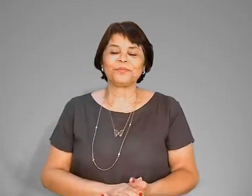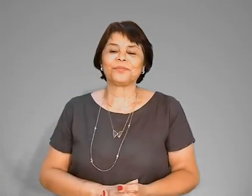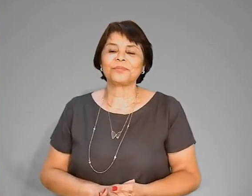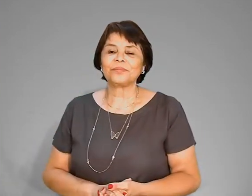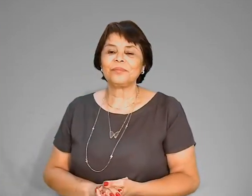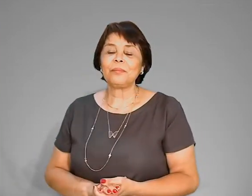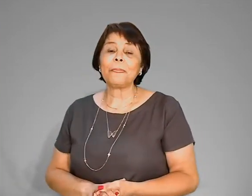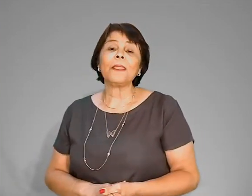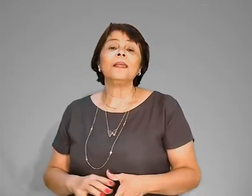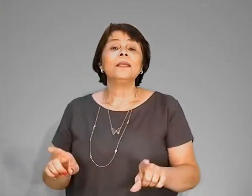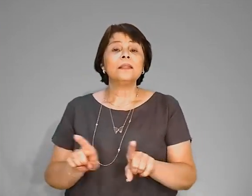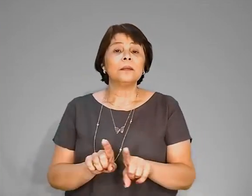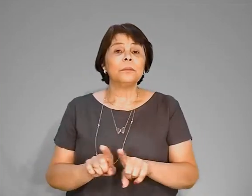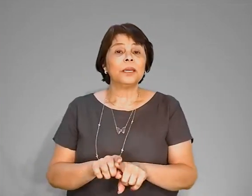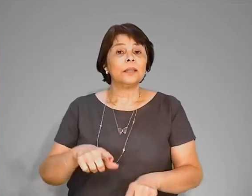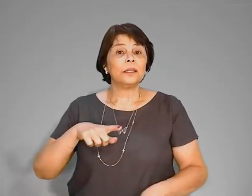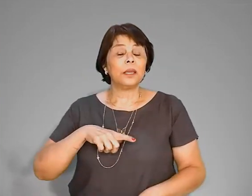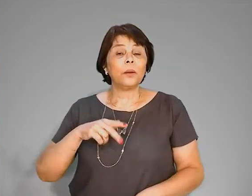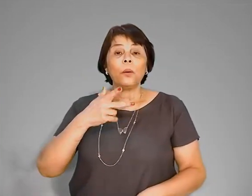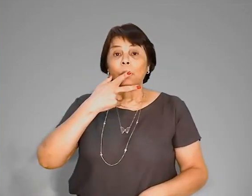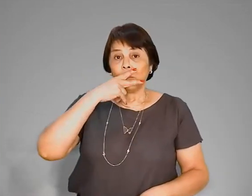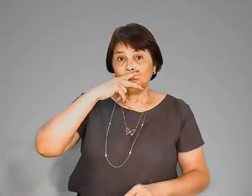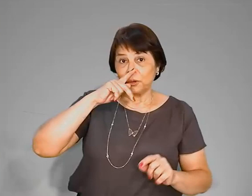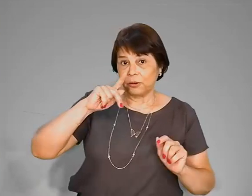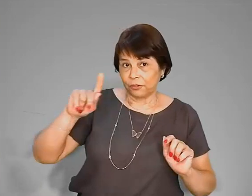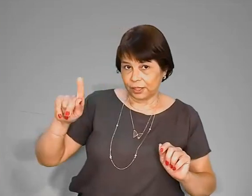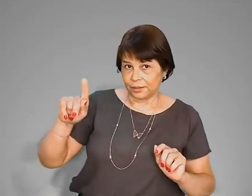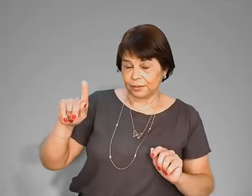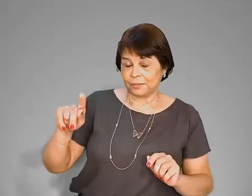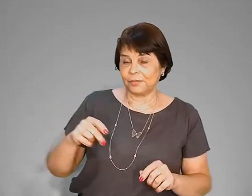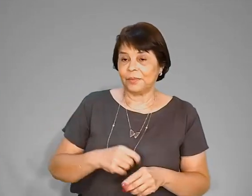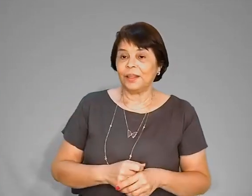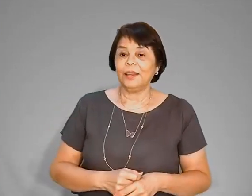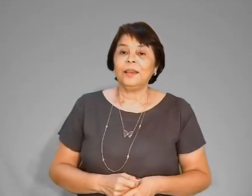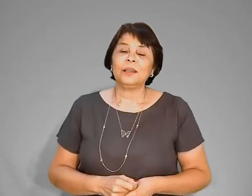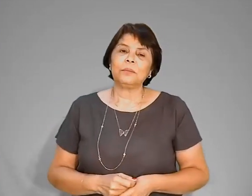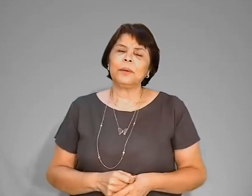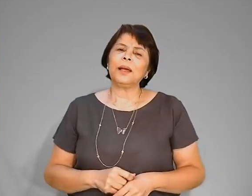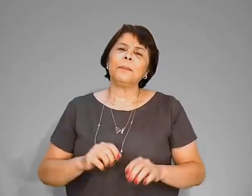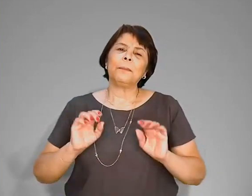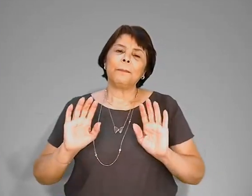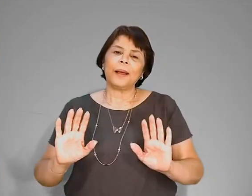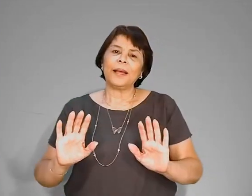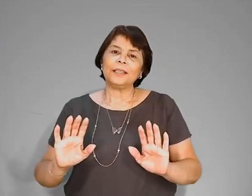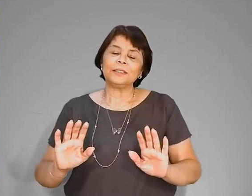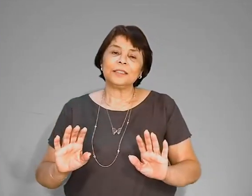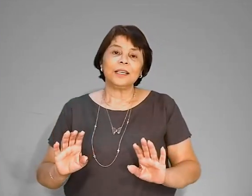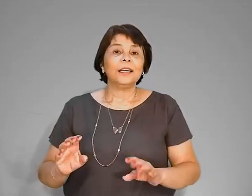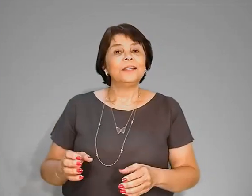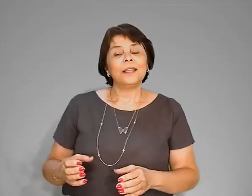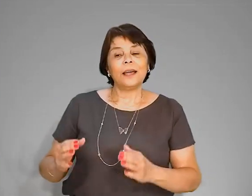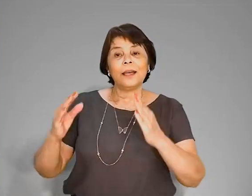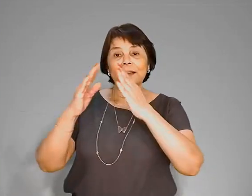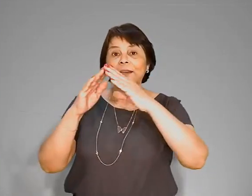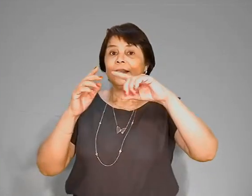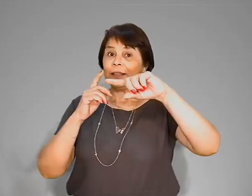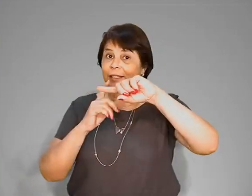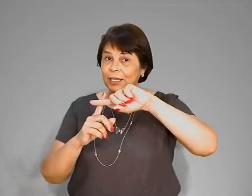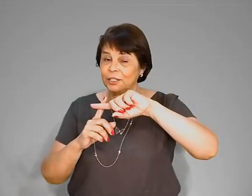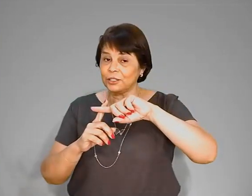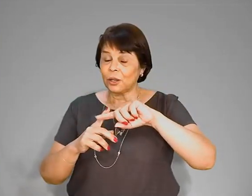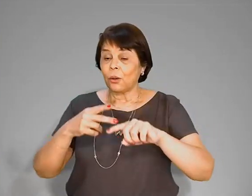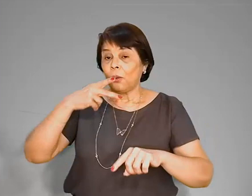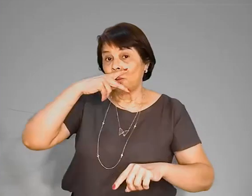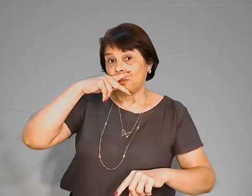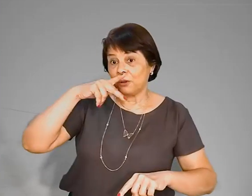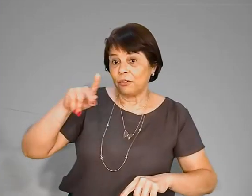aquele que exorta, edifica e consola. O profeta não tem aquela ascensão que o apóstolo tem. Mas na igreja local, ele edifica, exorta e